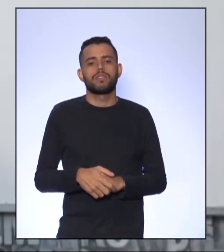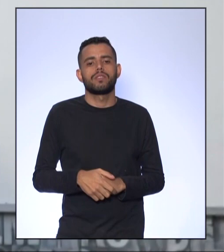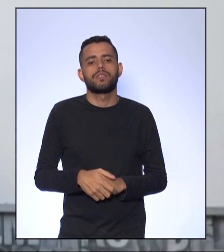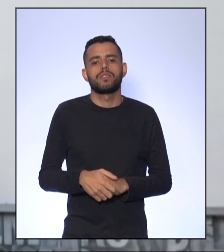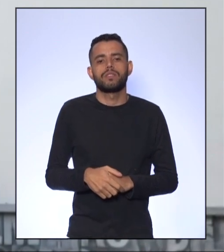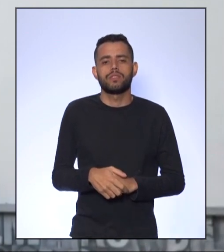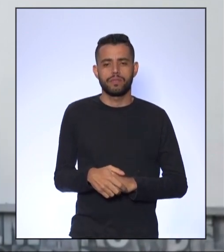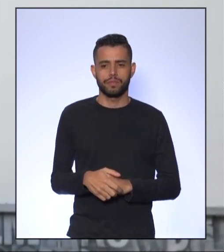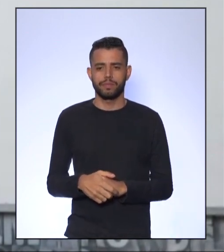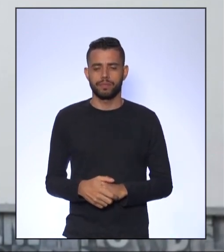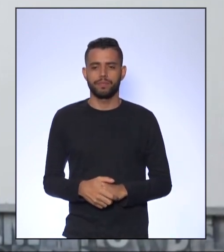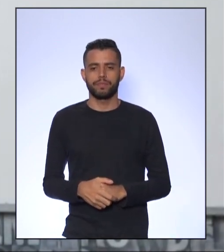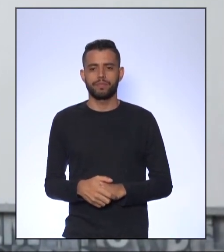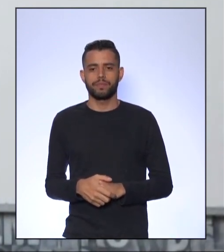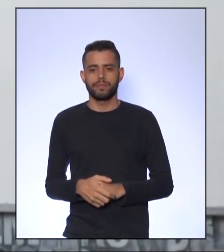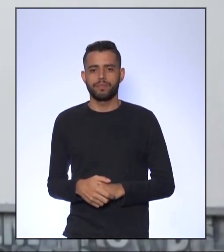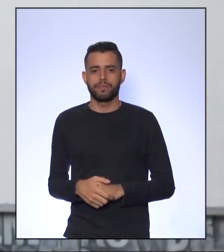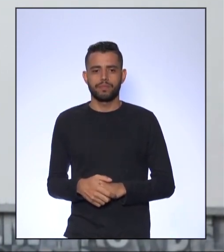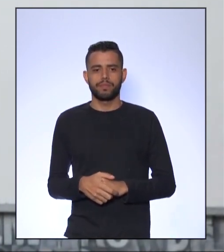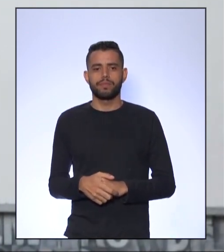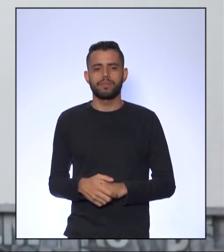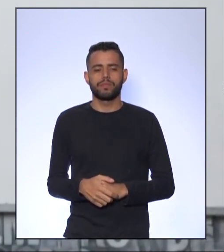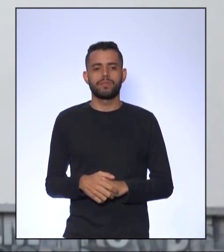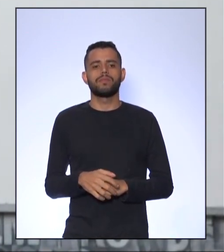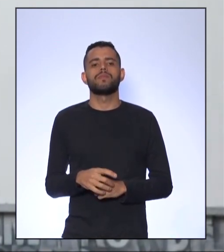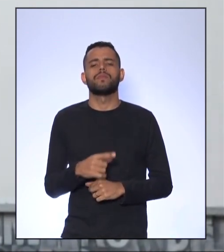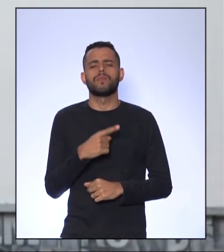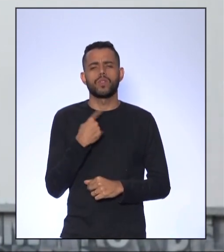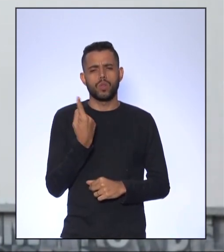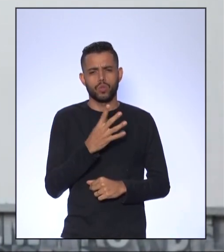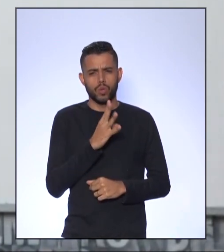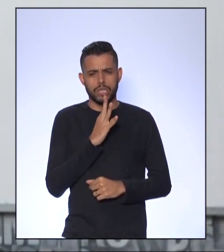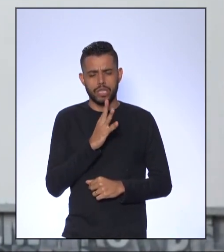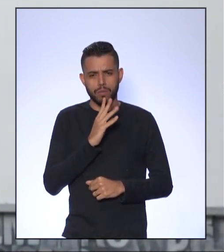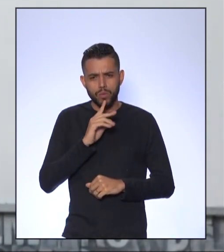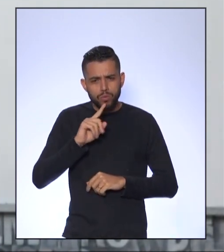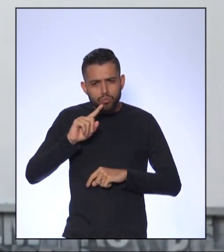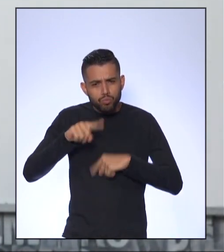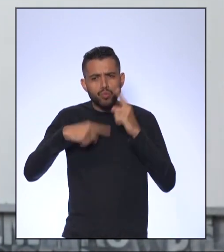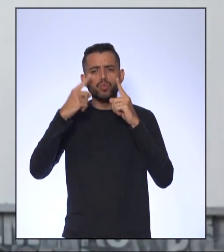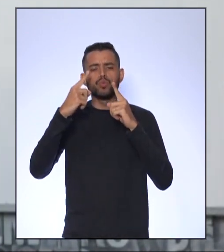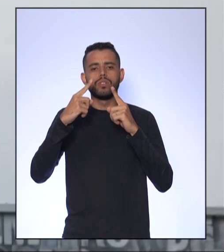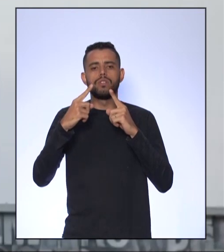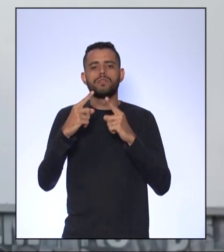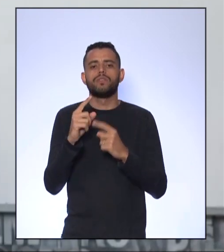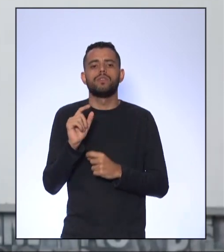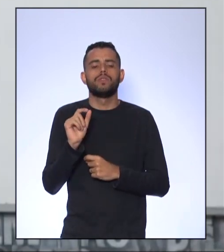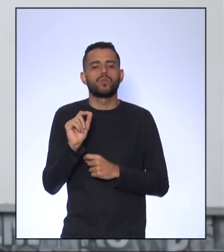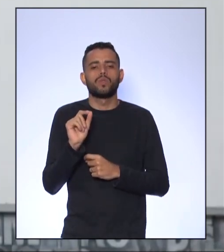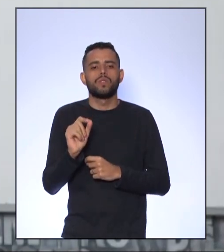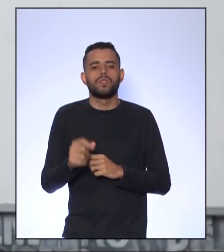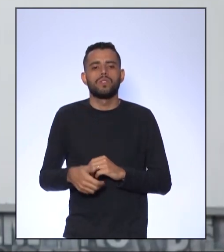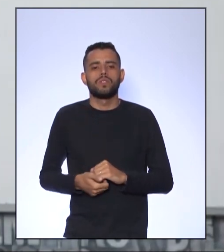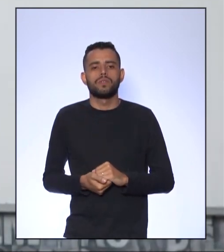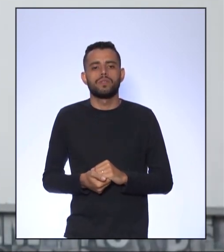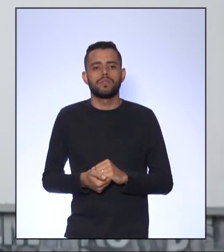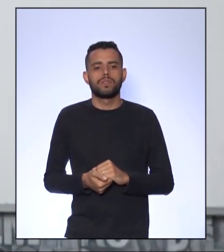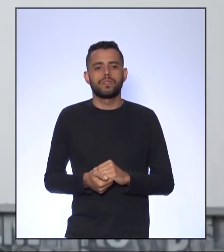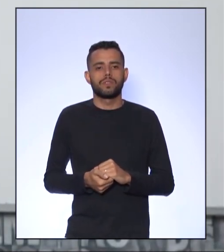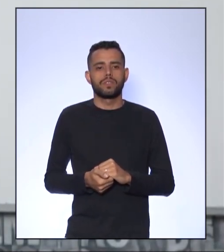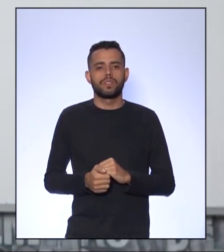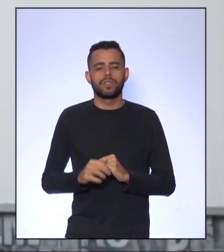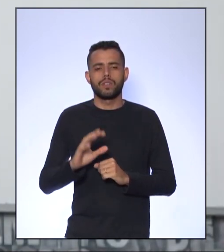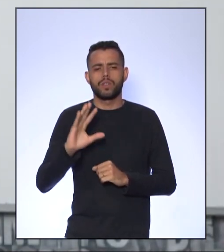o renascimento que nós conhecemos, tá? Ele ocorre,